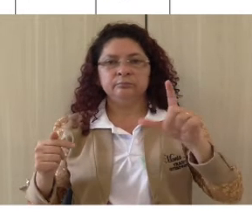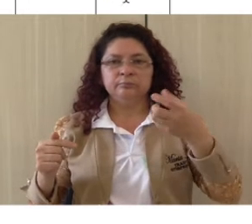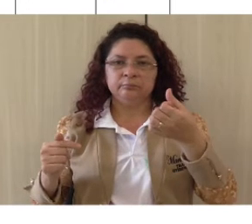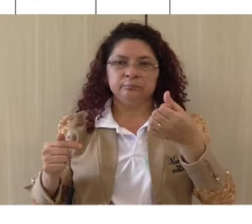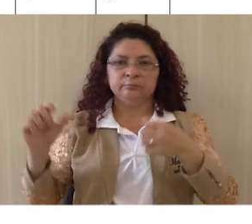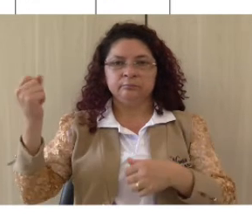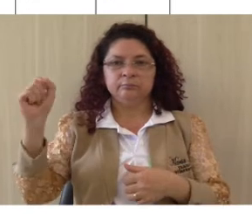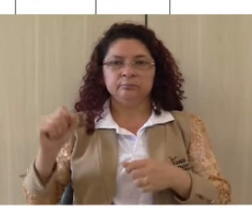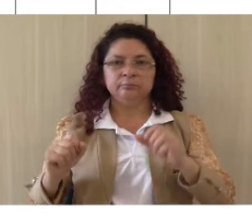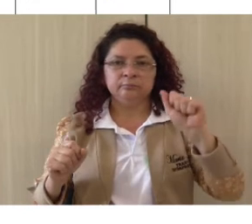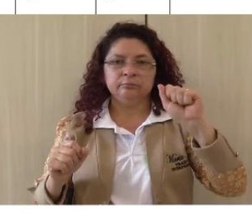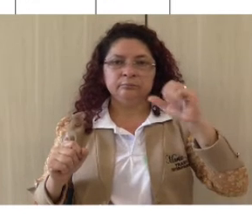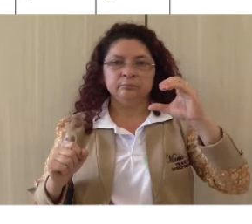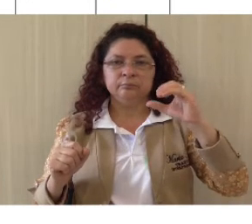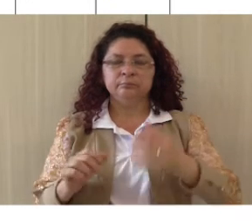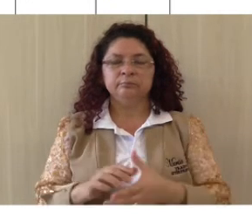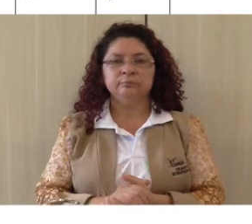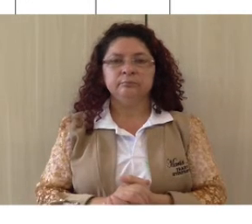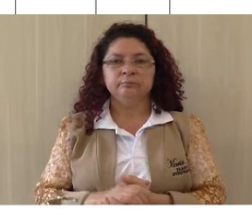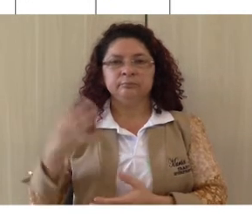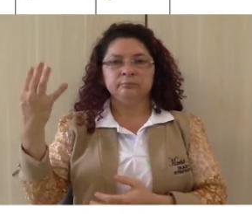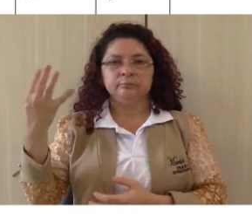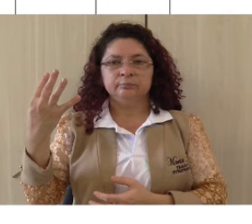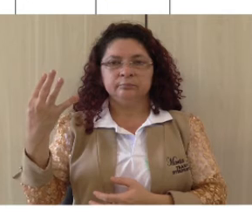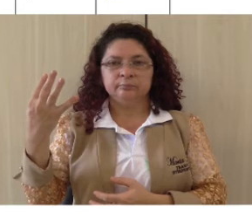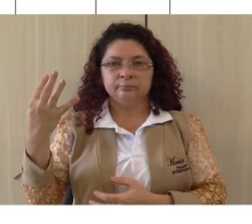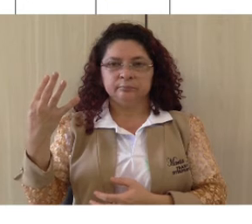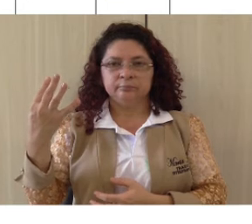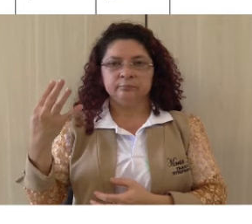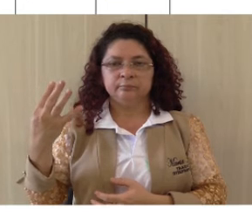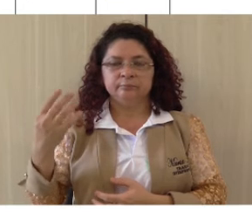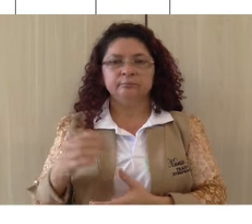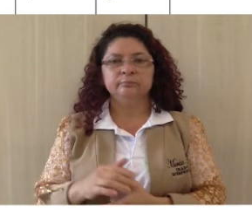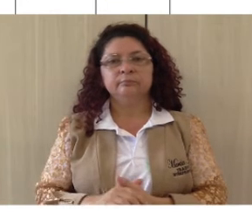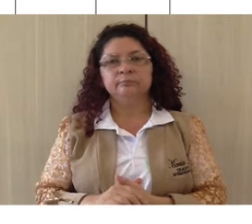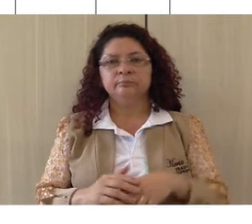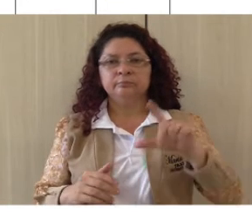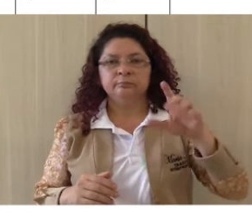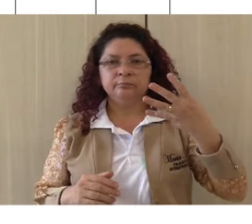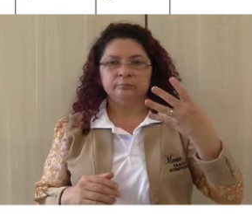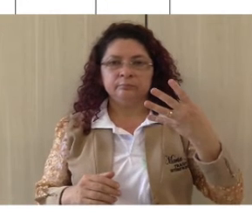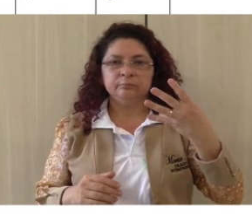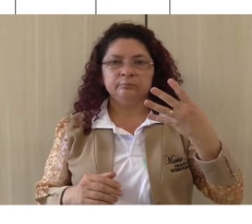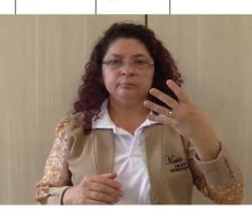L6. Oitavo, AC. Quarta linha da primeira coluna,